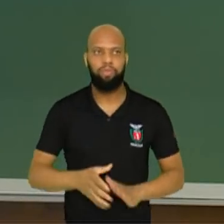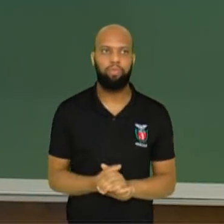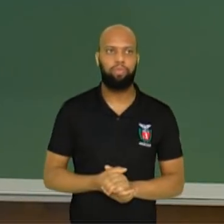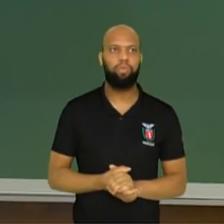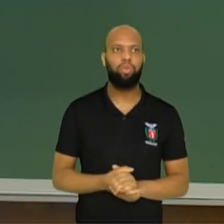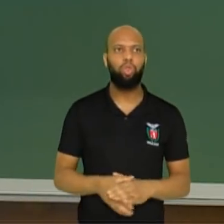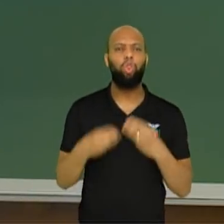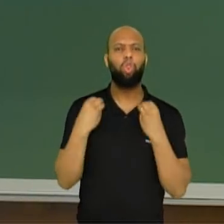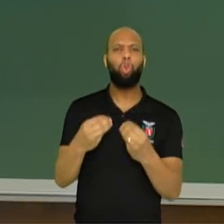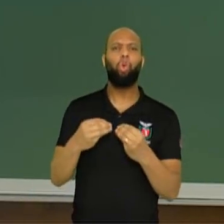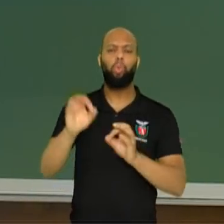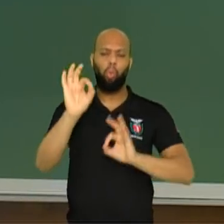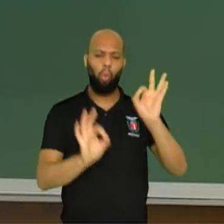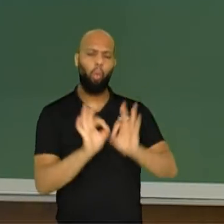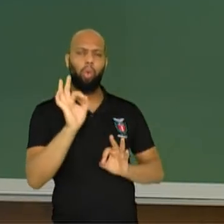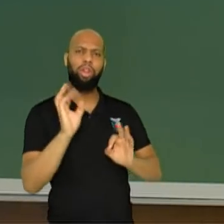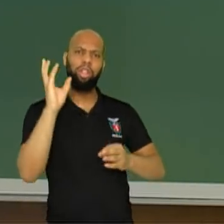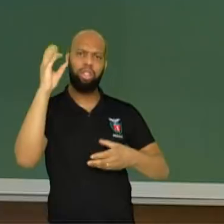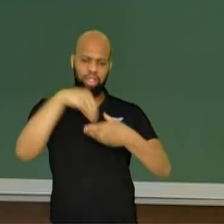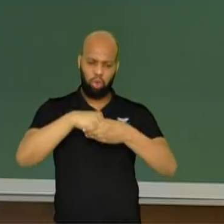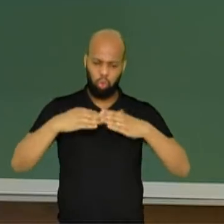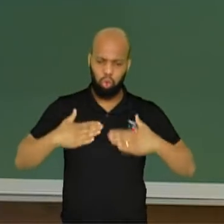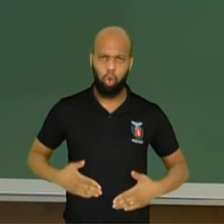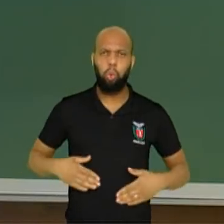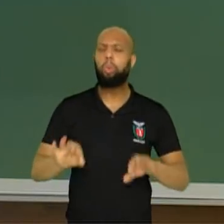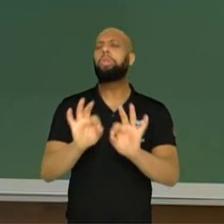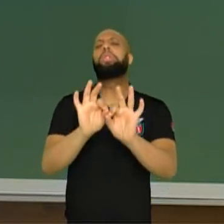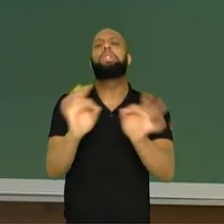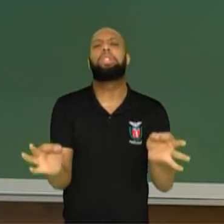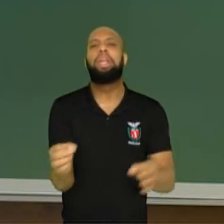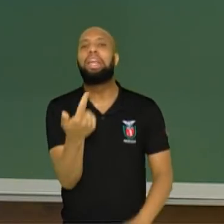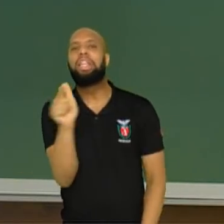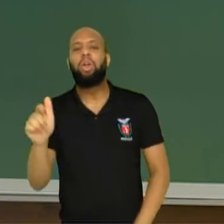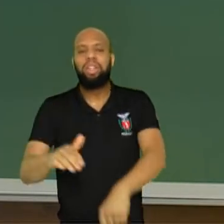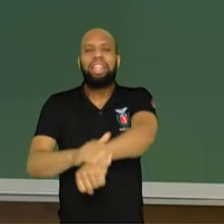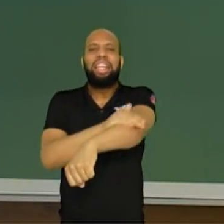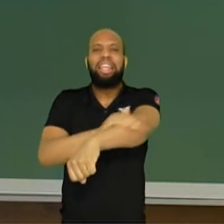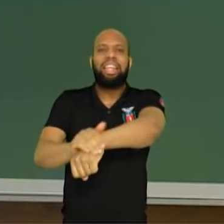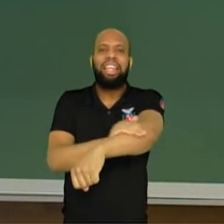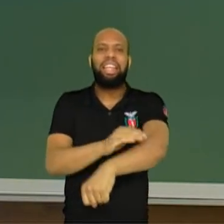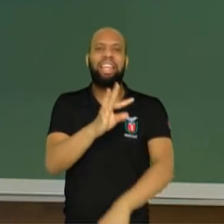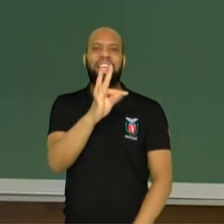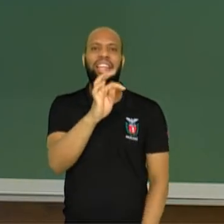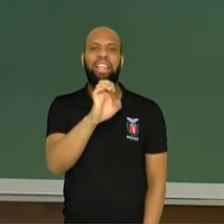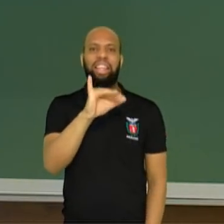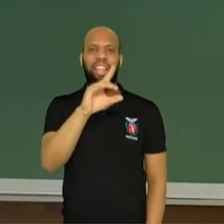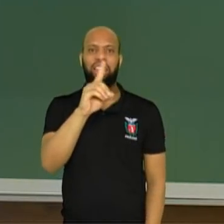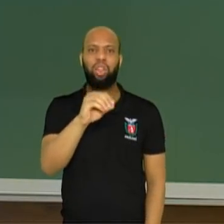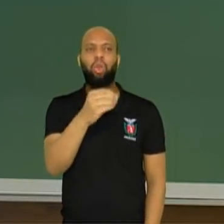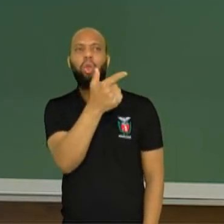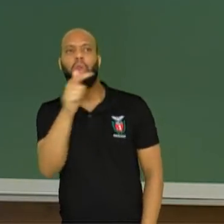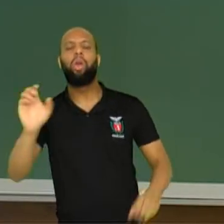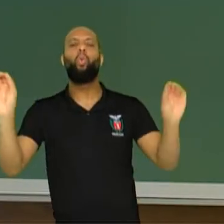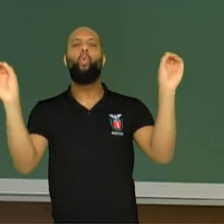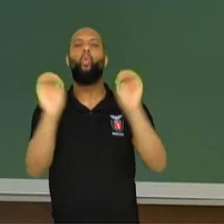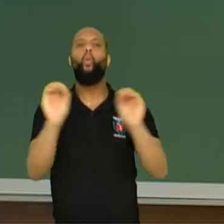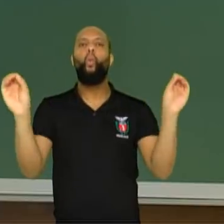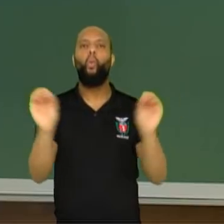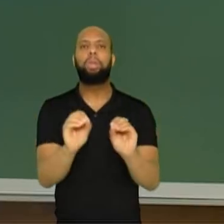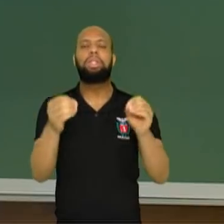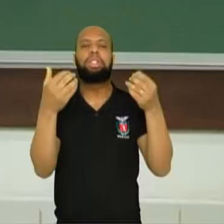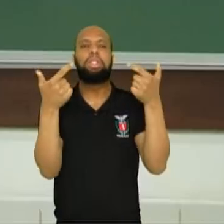A organização corporal delas é muito simples. Elas não têm tecido nenhum. Como assim não tem tecido? É, não